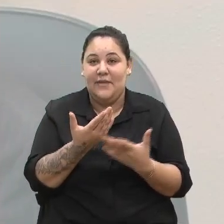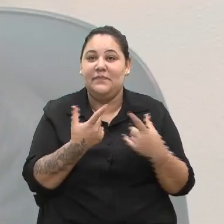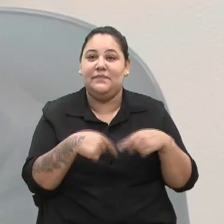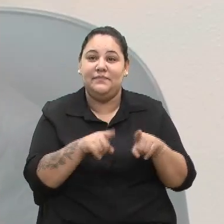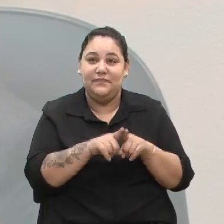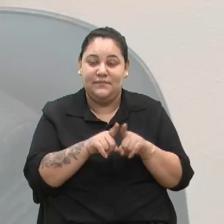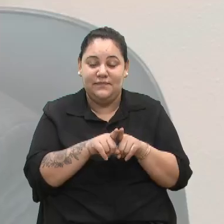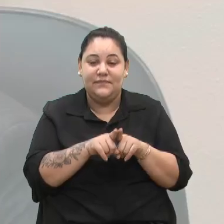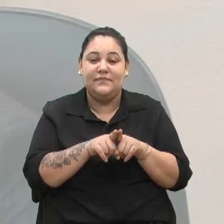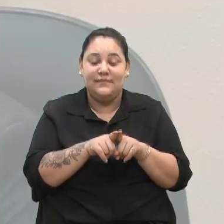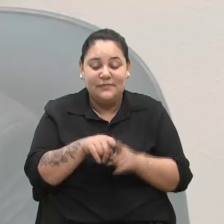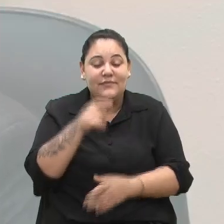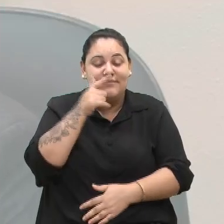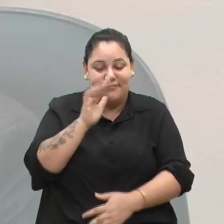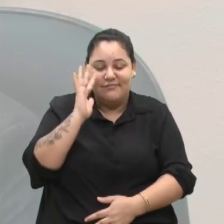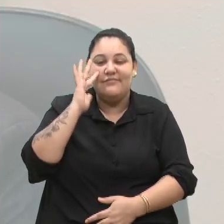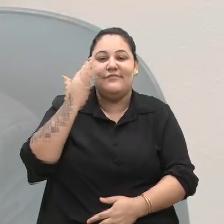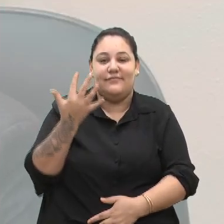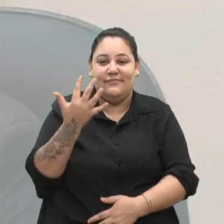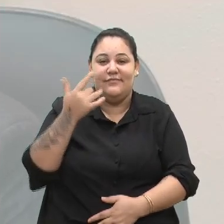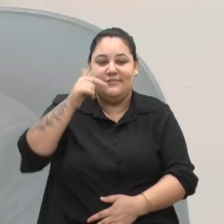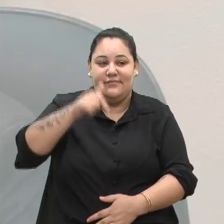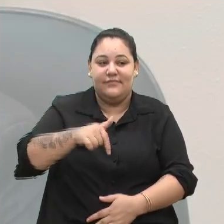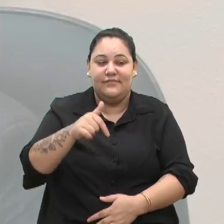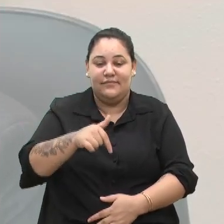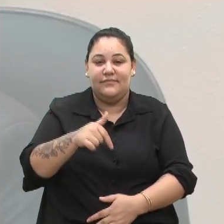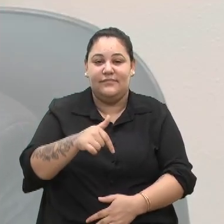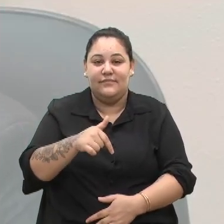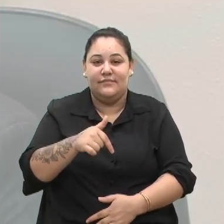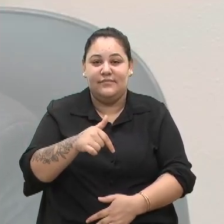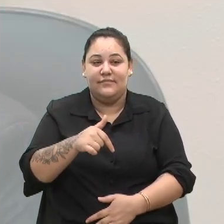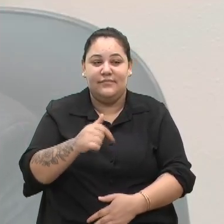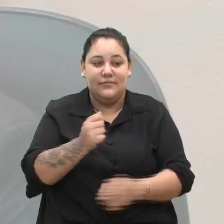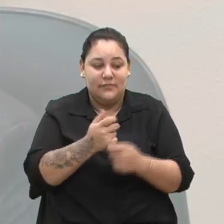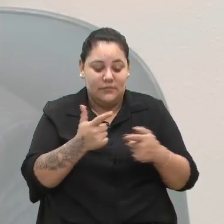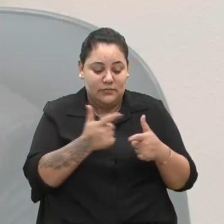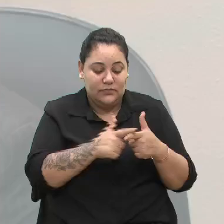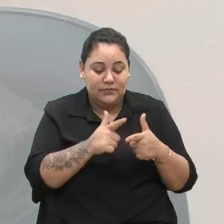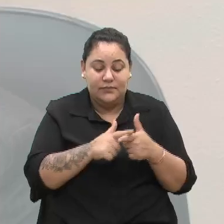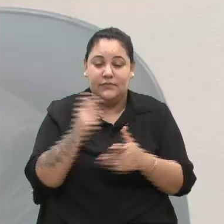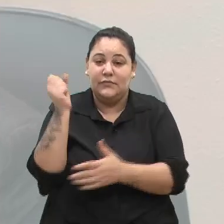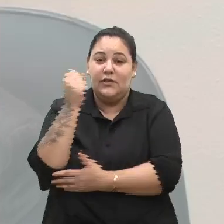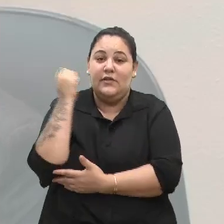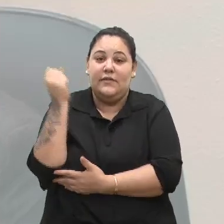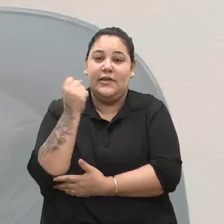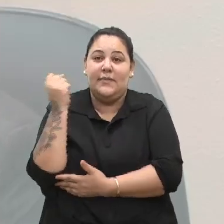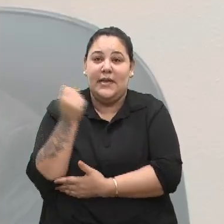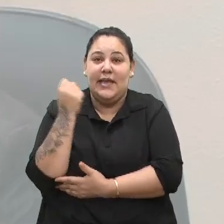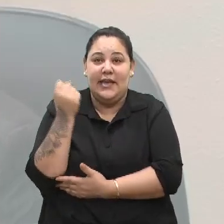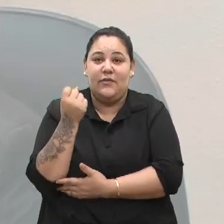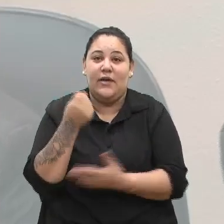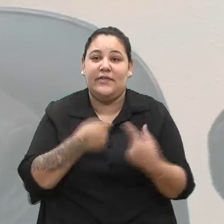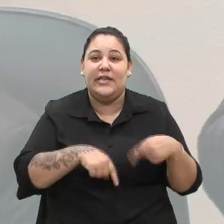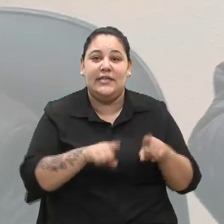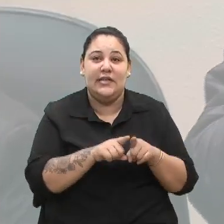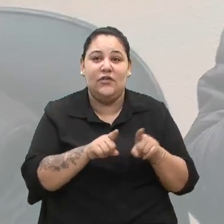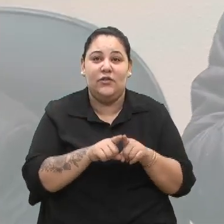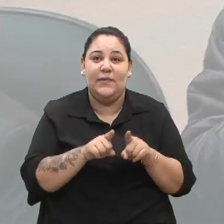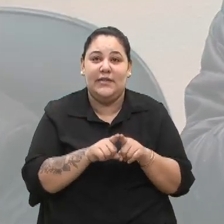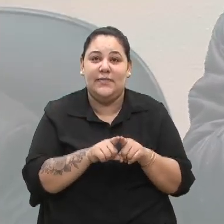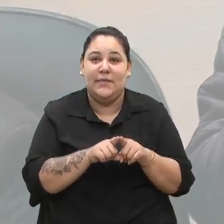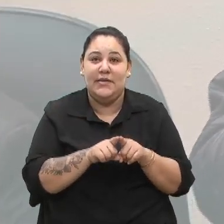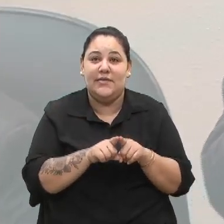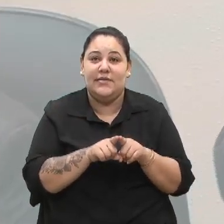estar solucionando essa situação tão grave, tão importante, mas que é uma situação